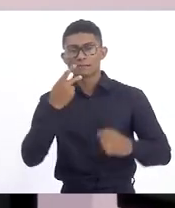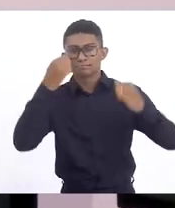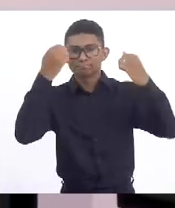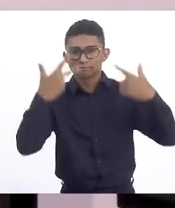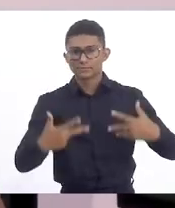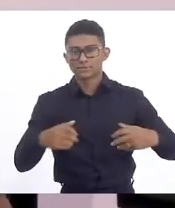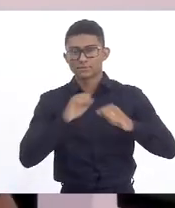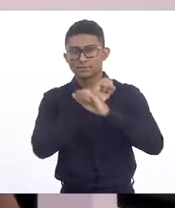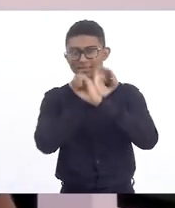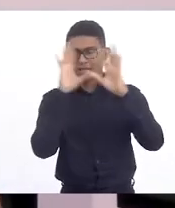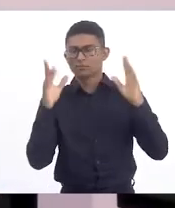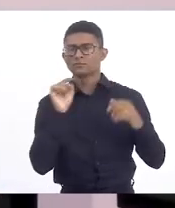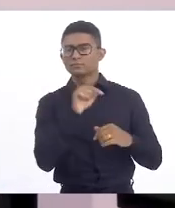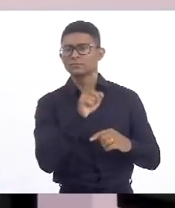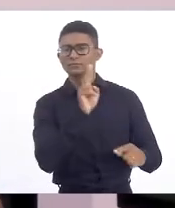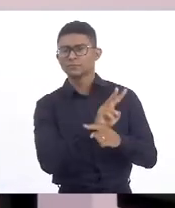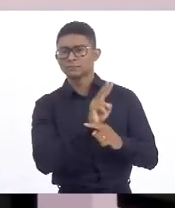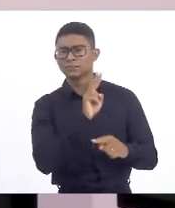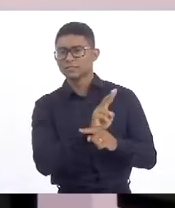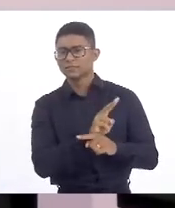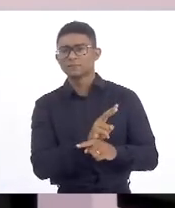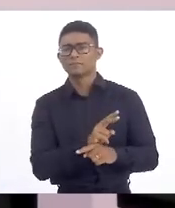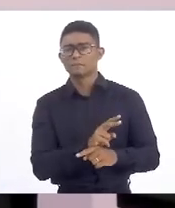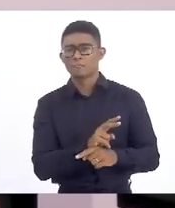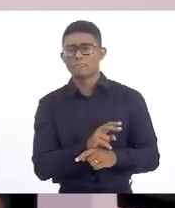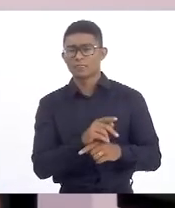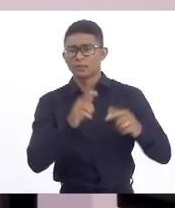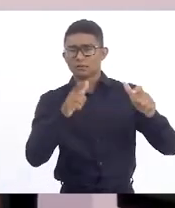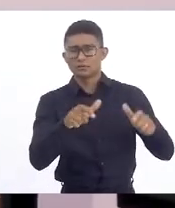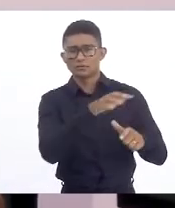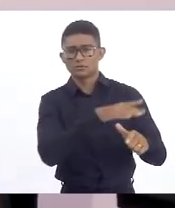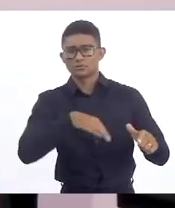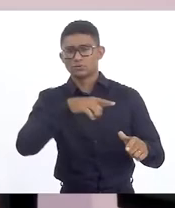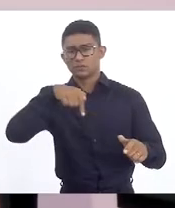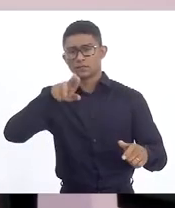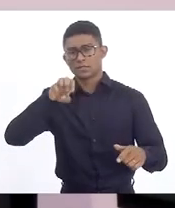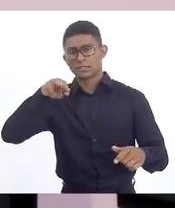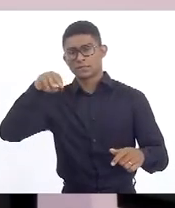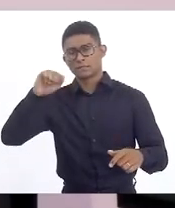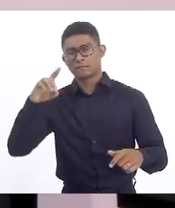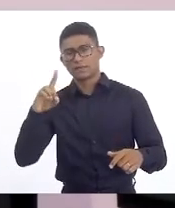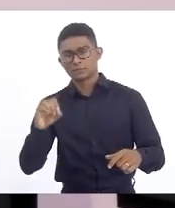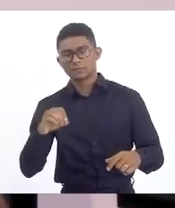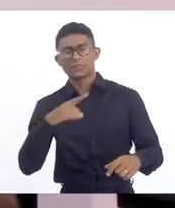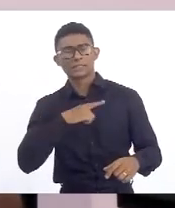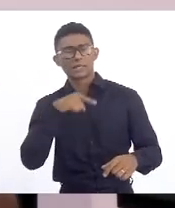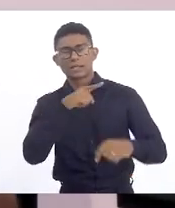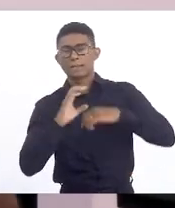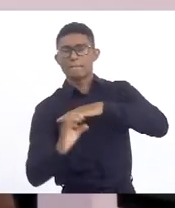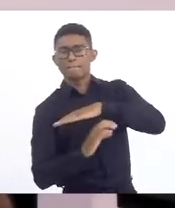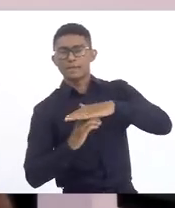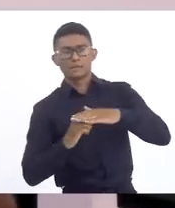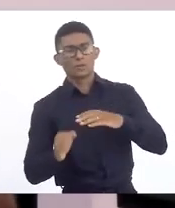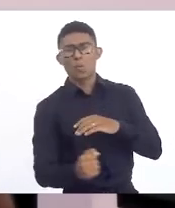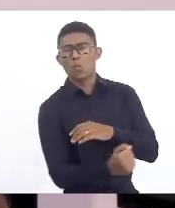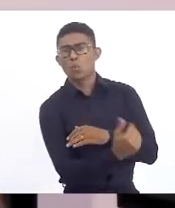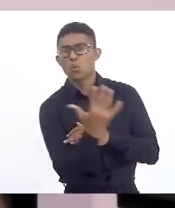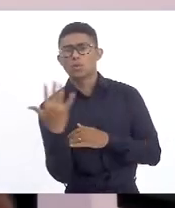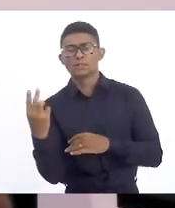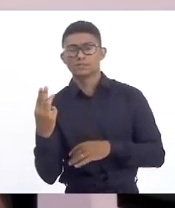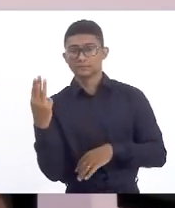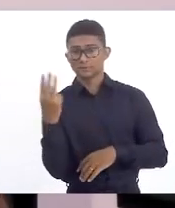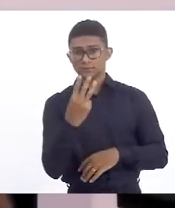que foi tanto falado na questão do Distrito Industrial do Queimado. Nós temos 33 empresas. Dessas 33 empresas do Distrito